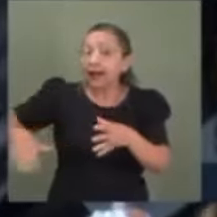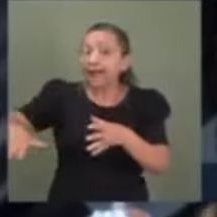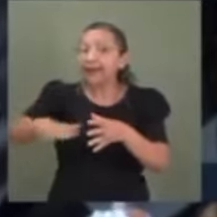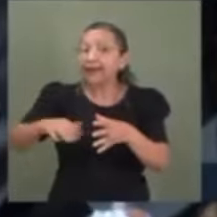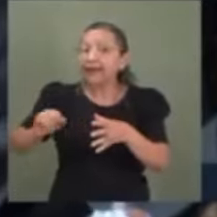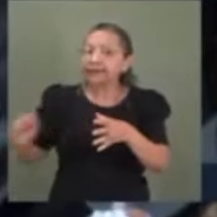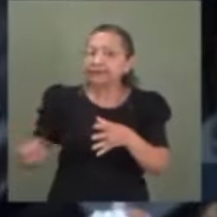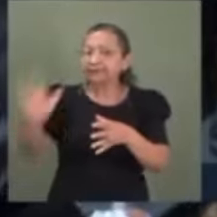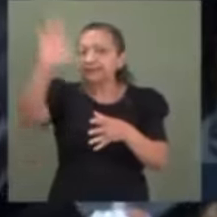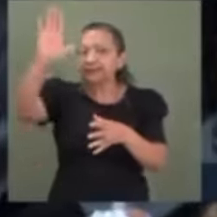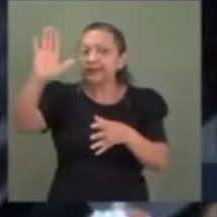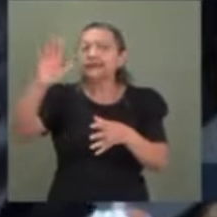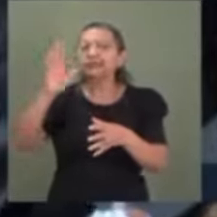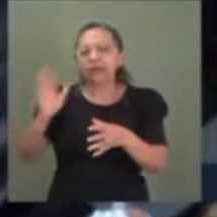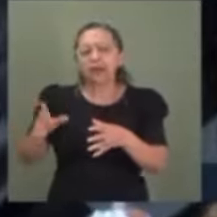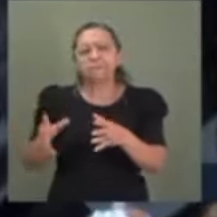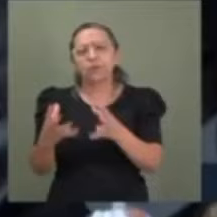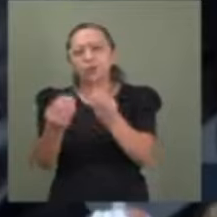vários policiais militares,